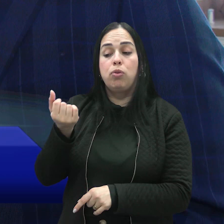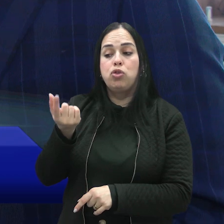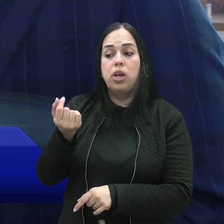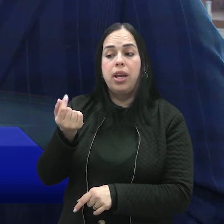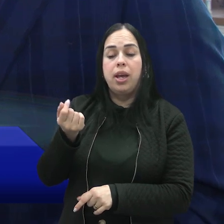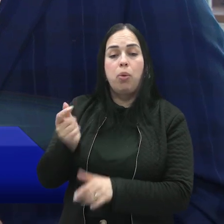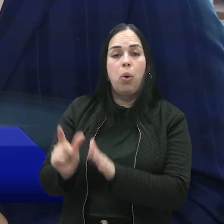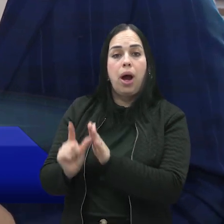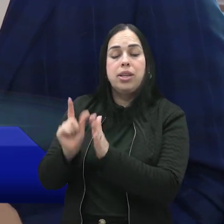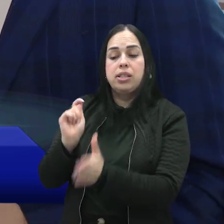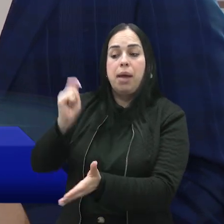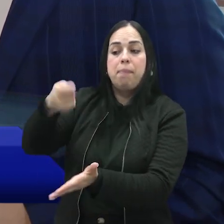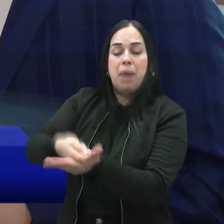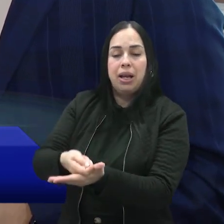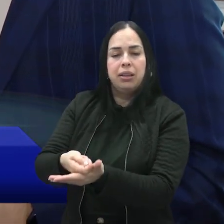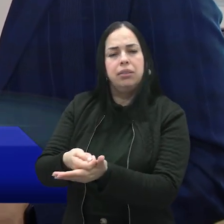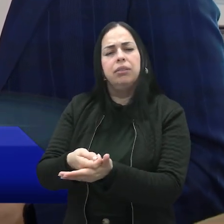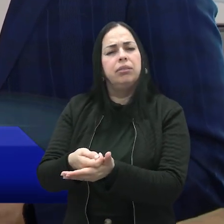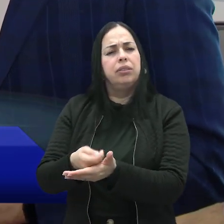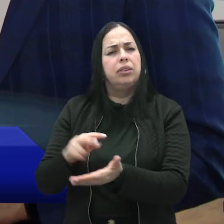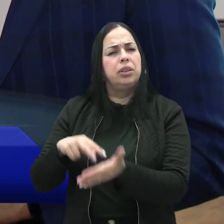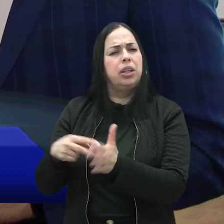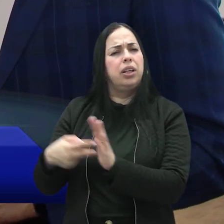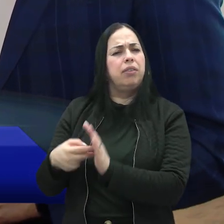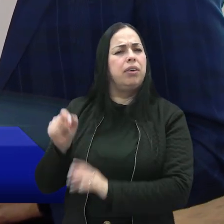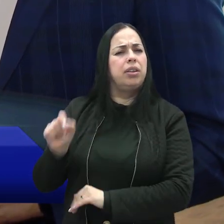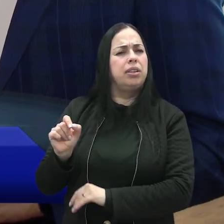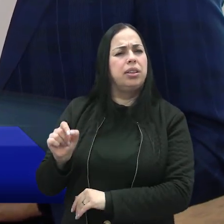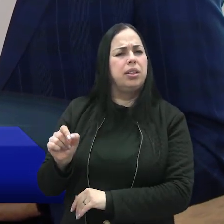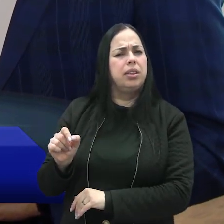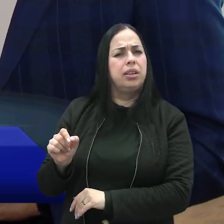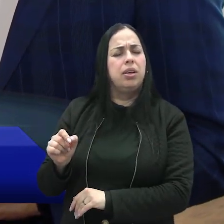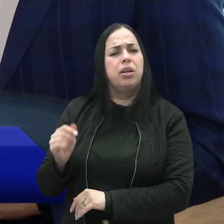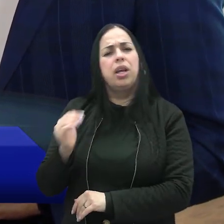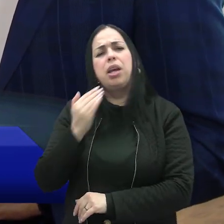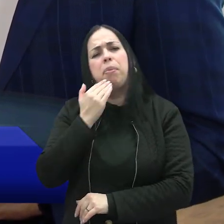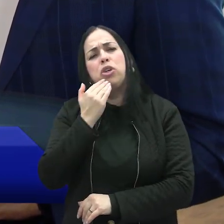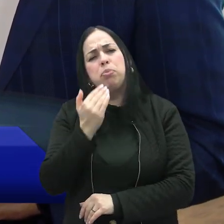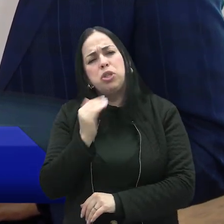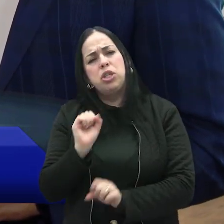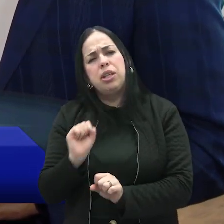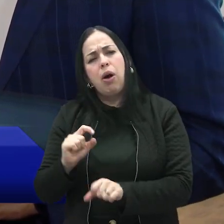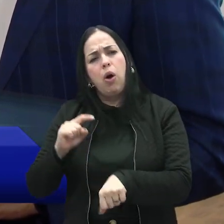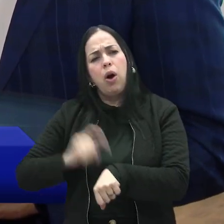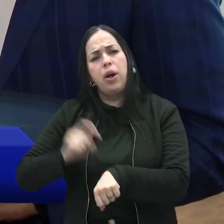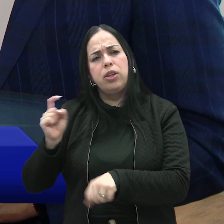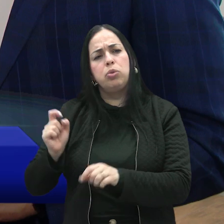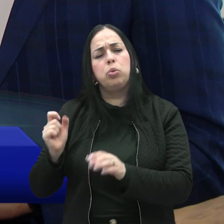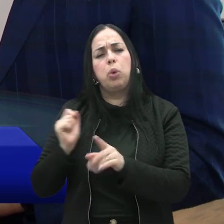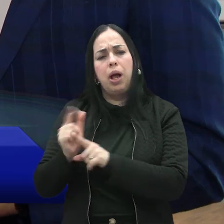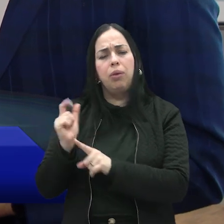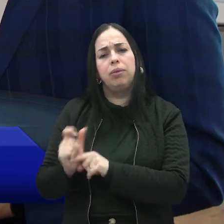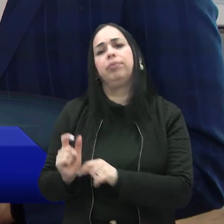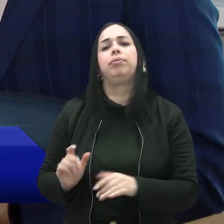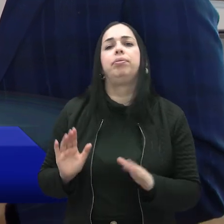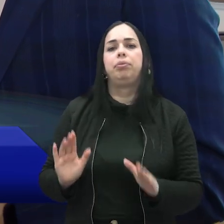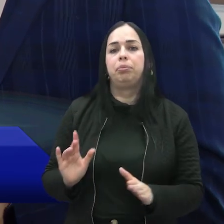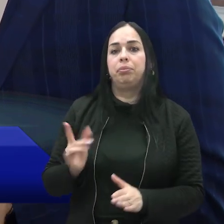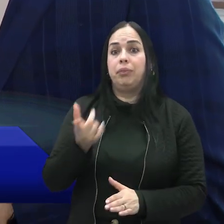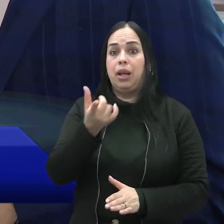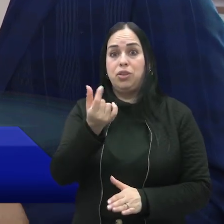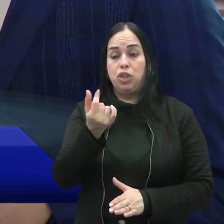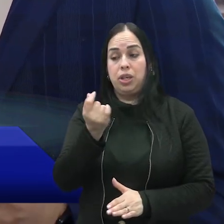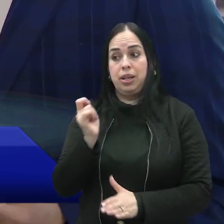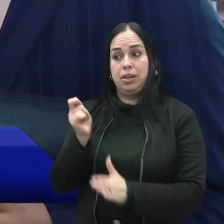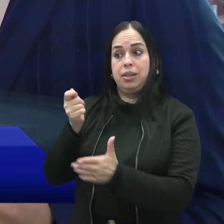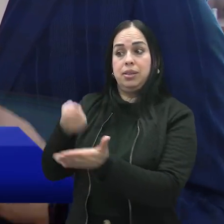gente tem dúvida sobre o depósito calção. O que é, em questões jurídicas, o que pode ser pedido para quem está fazendo o aluguel? O depósito calção é